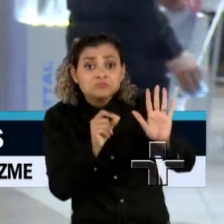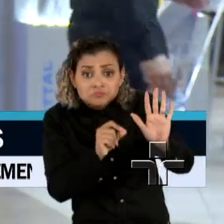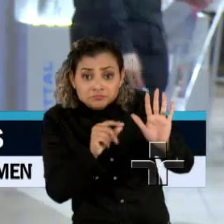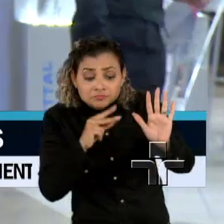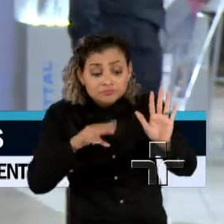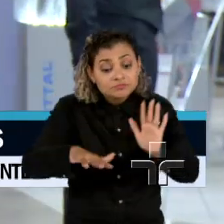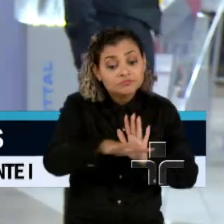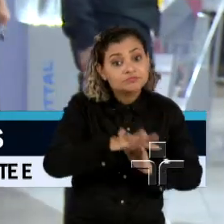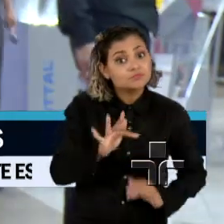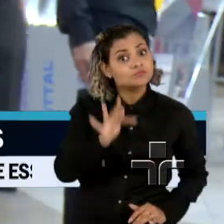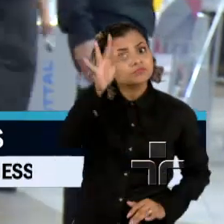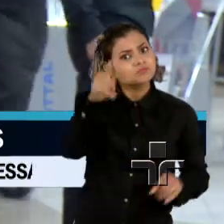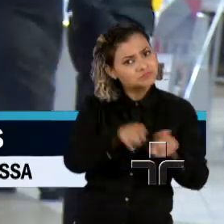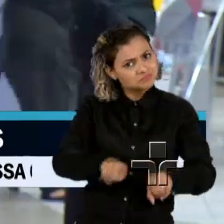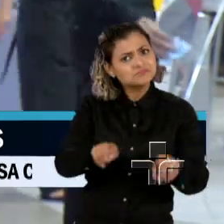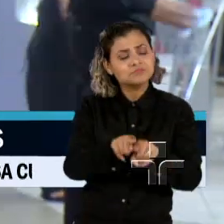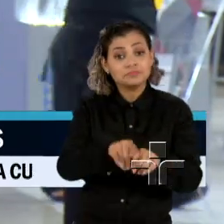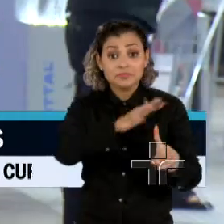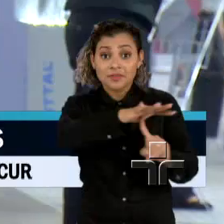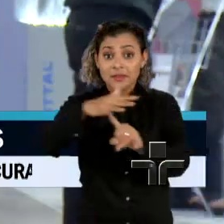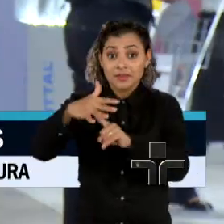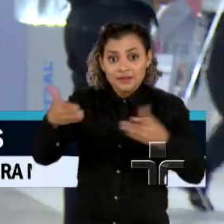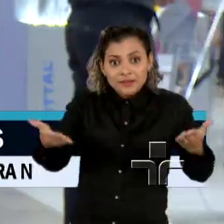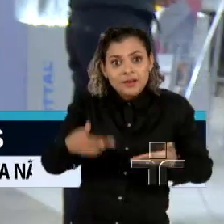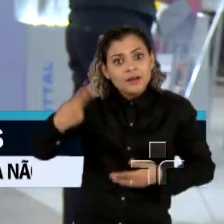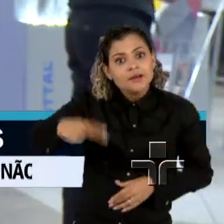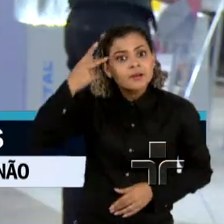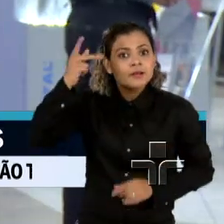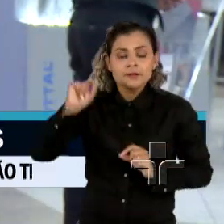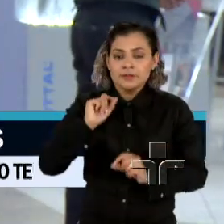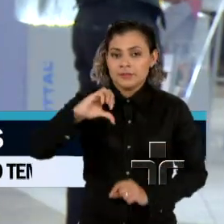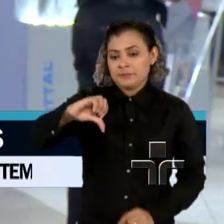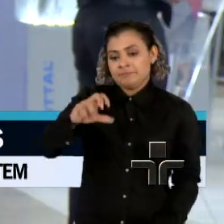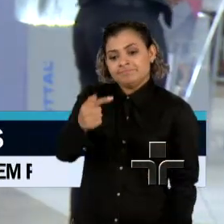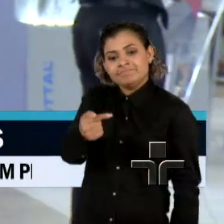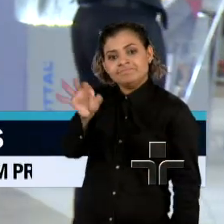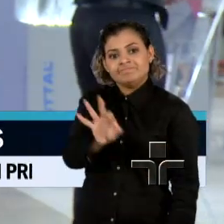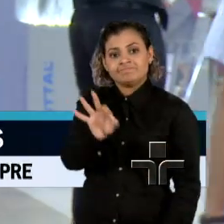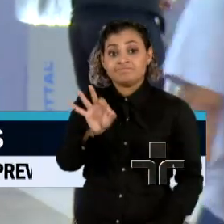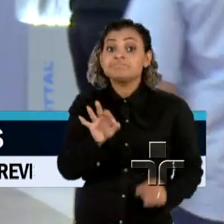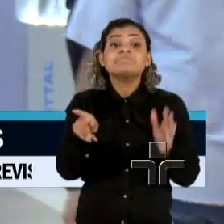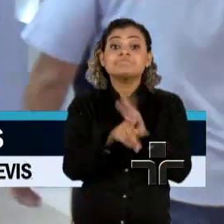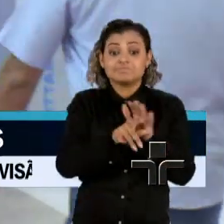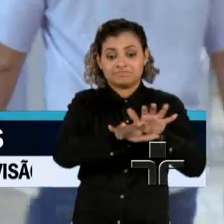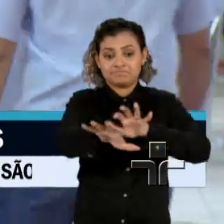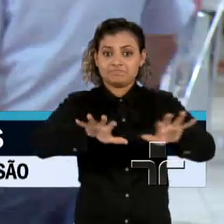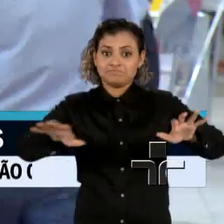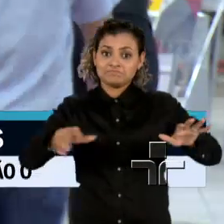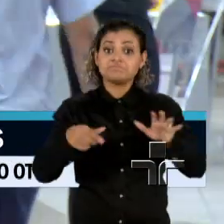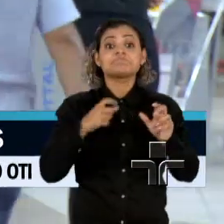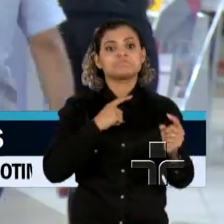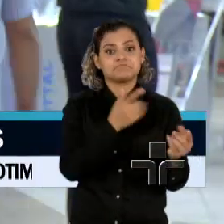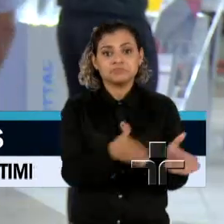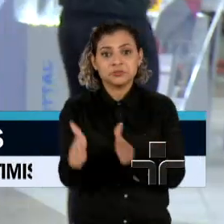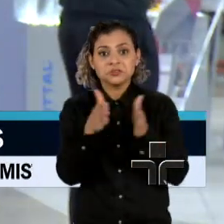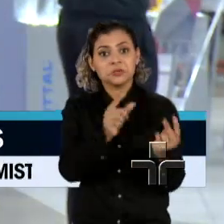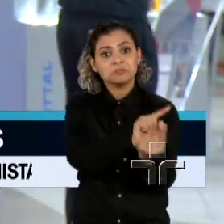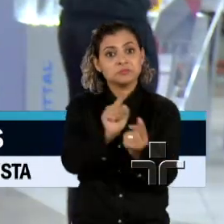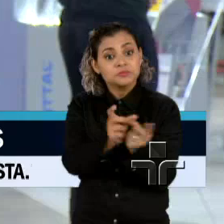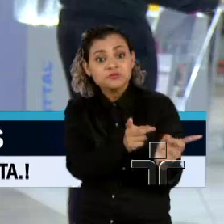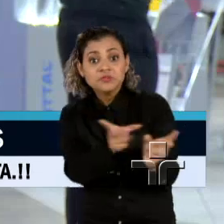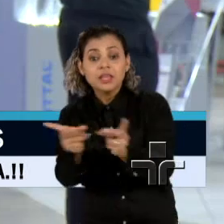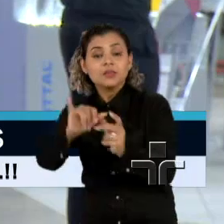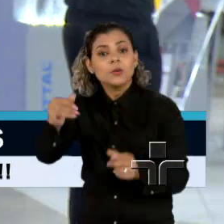também para o futuro. E essa feira em São Paulo é um exemplo. São 97 expositores, entre fornecedores e produtores,